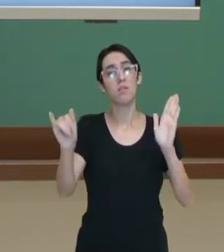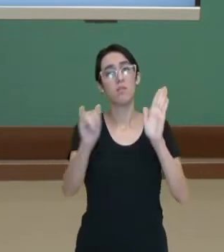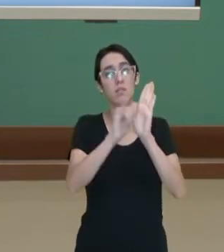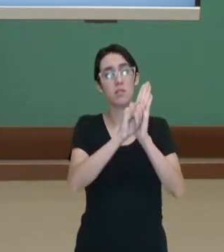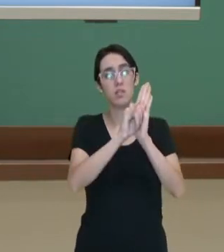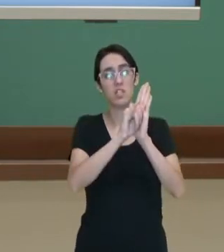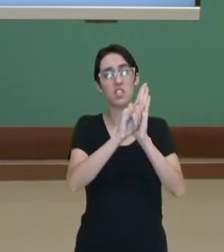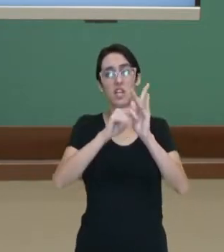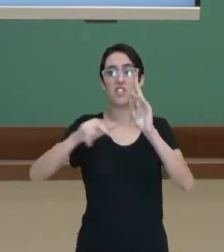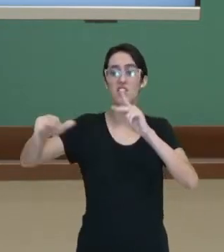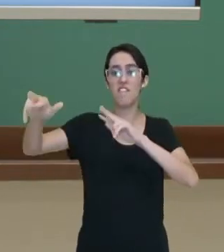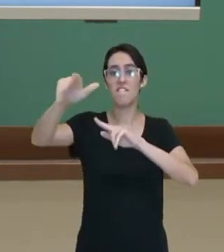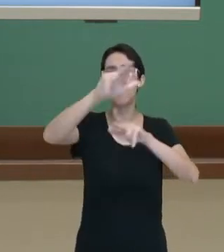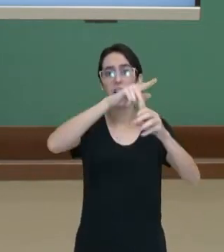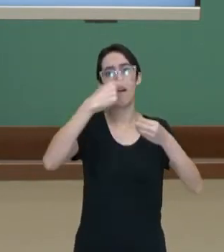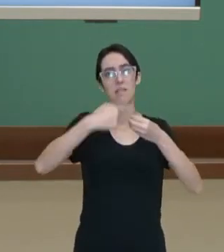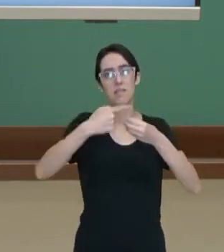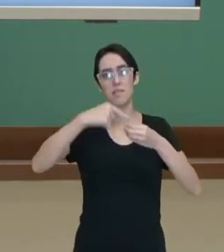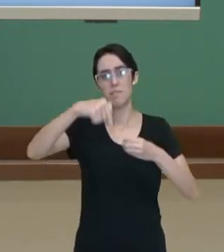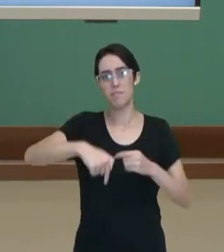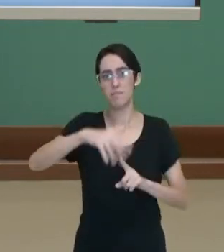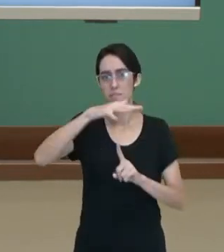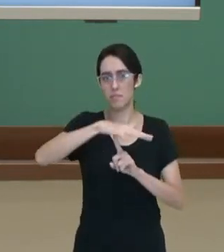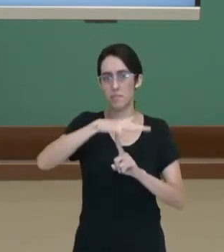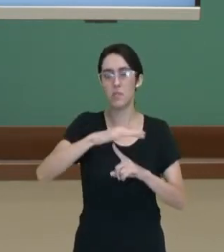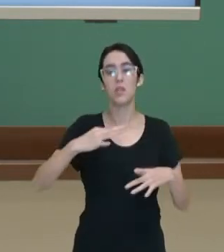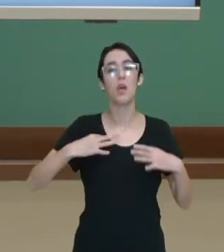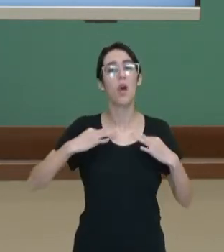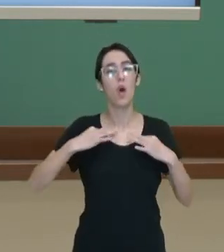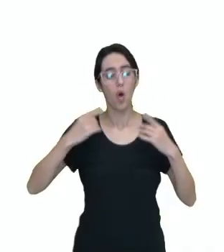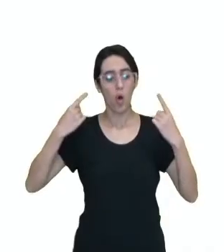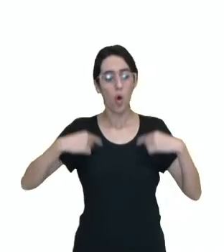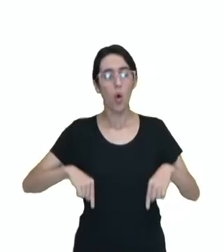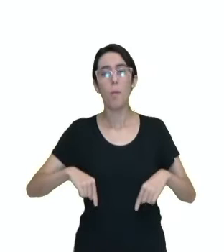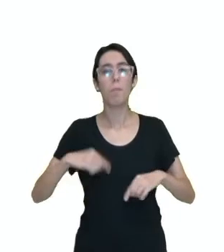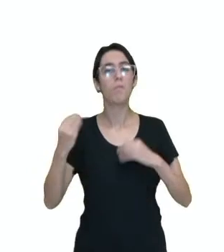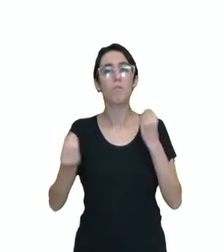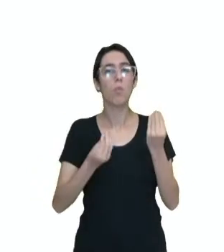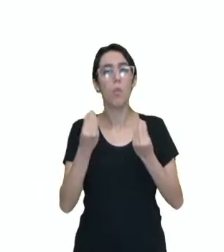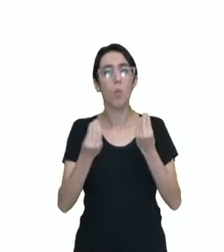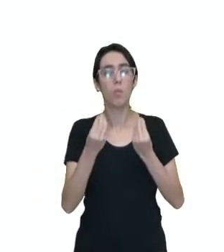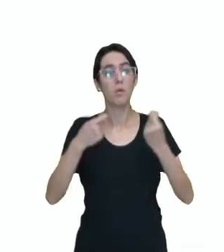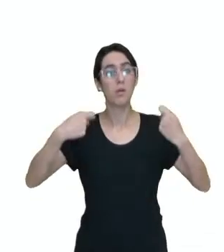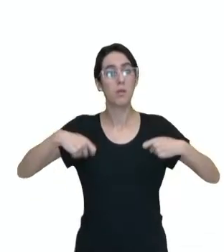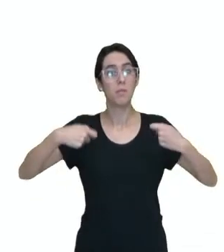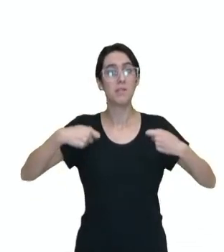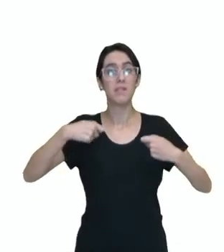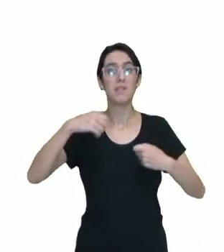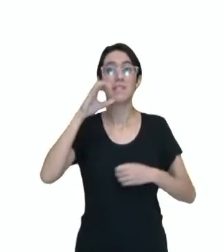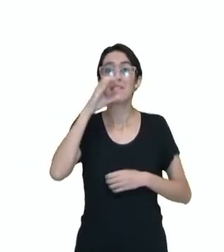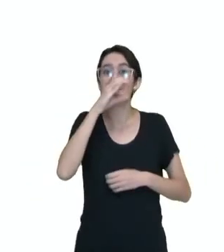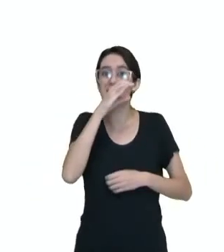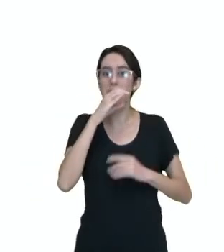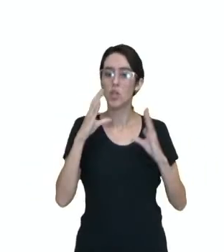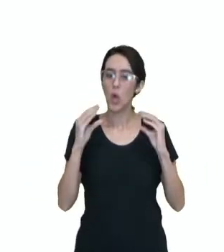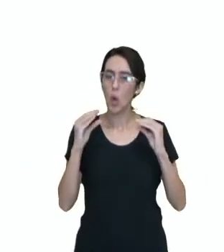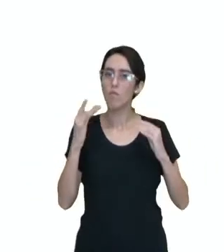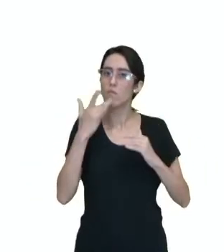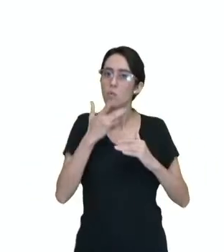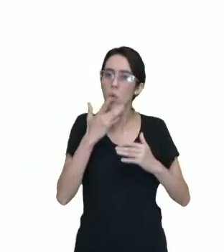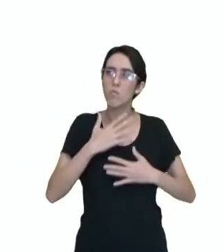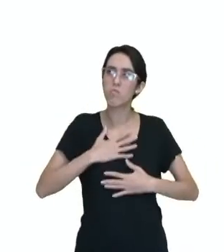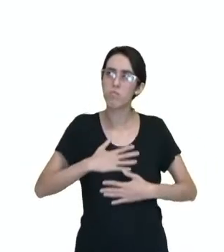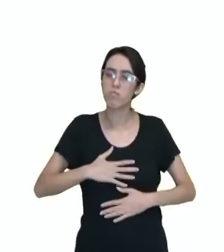várias cidades do Paraná, né? A vestimenta, por exemplo, tinha que ser bem quente e confortável, né?